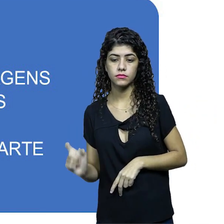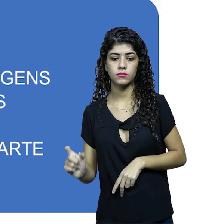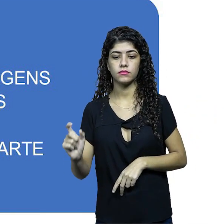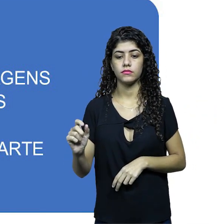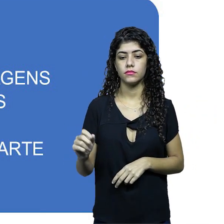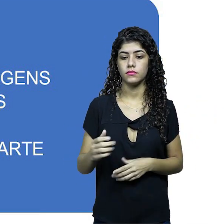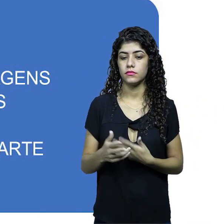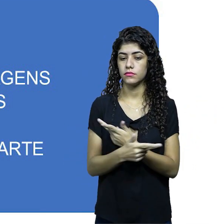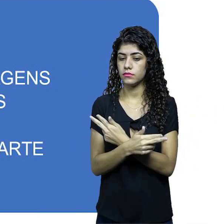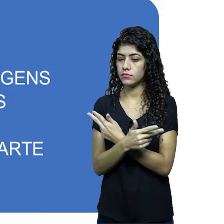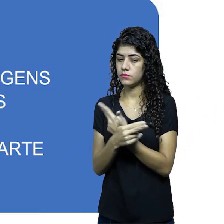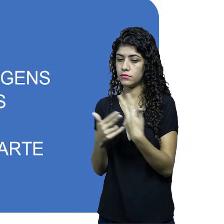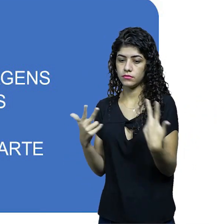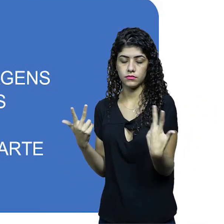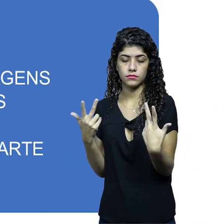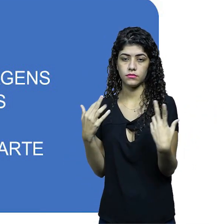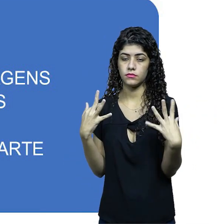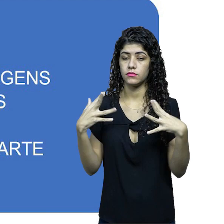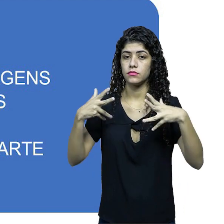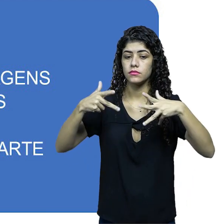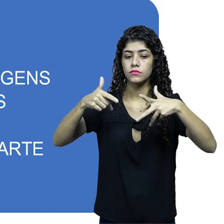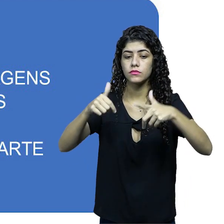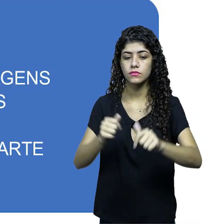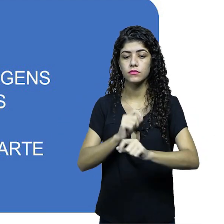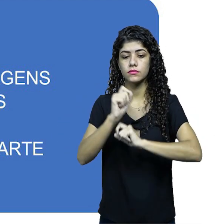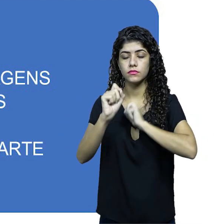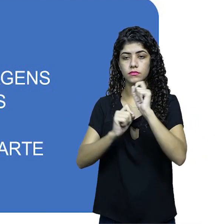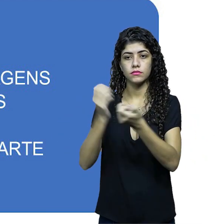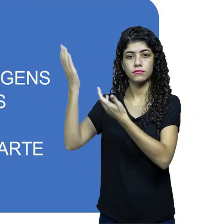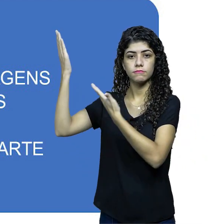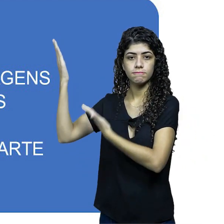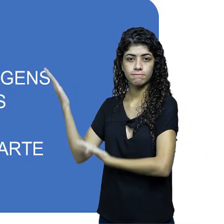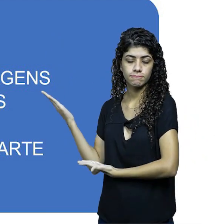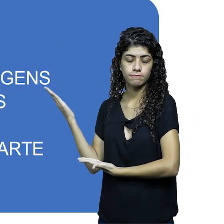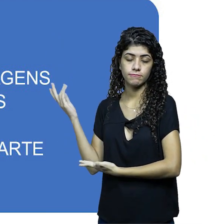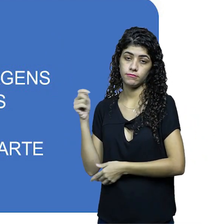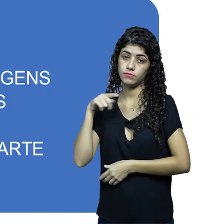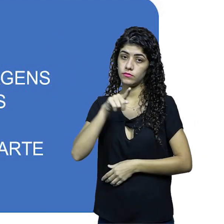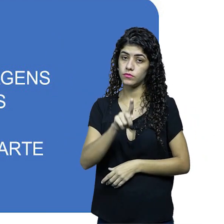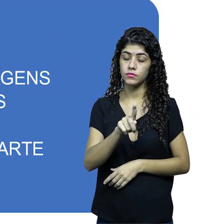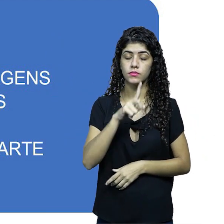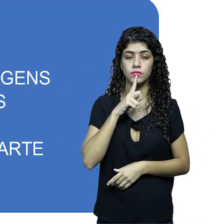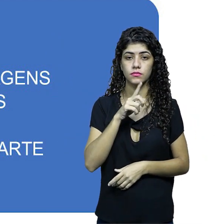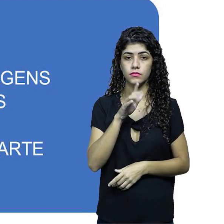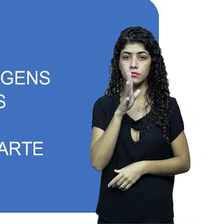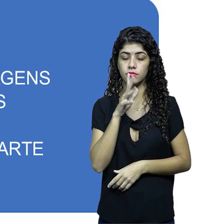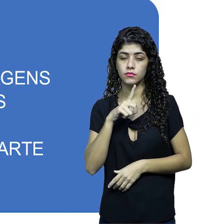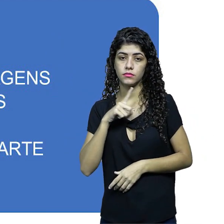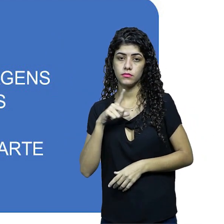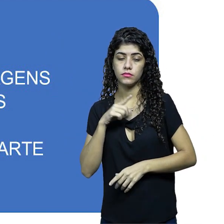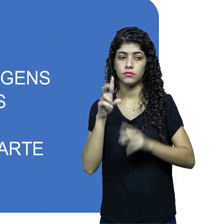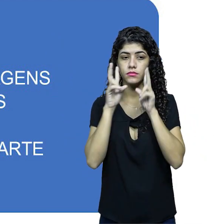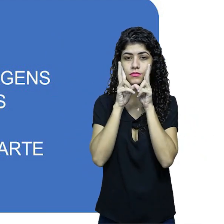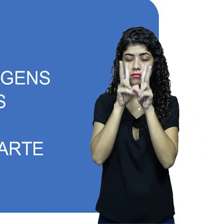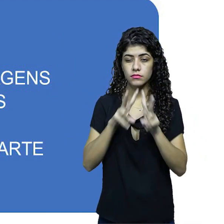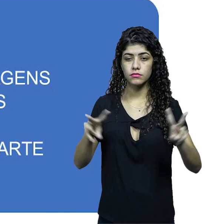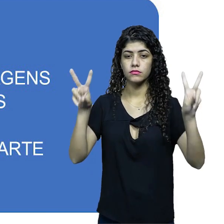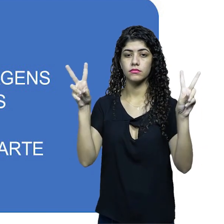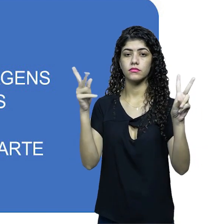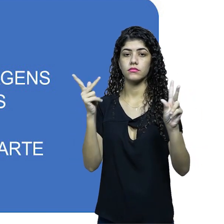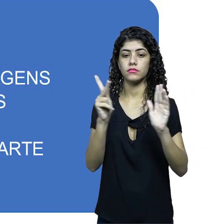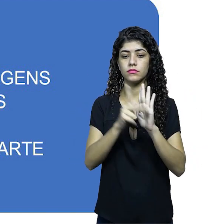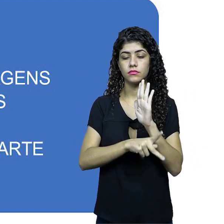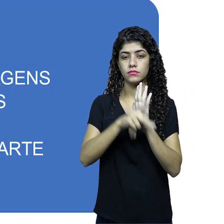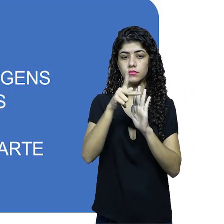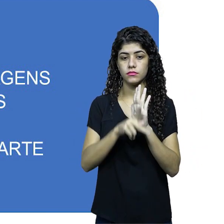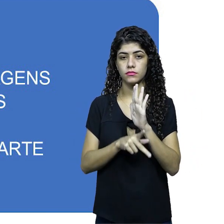visual e arte conceitual, enfim. Tudo isso são formas de você trazer visualidade para o